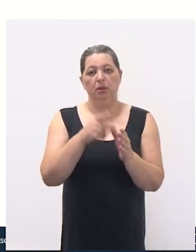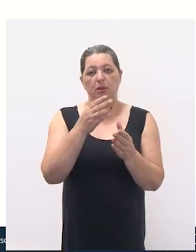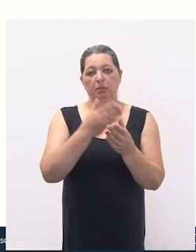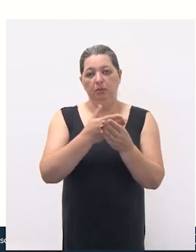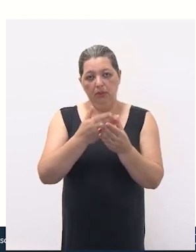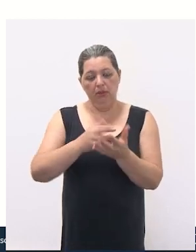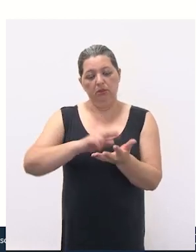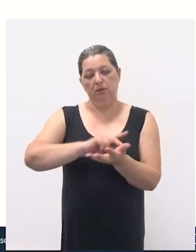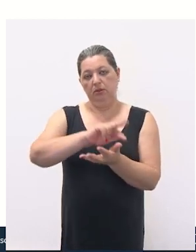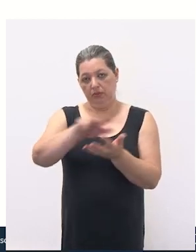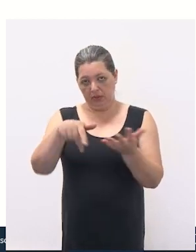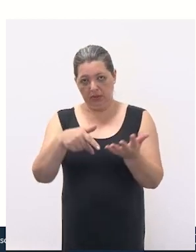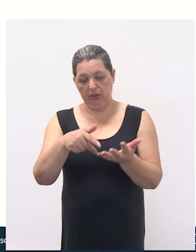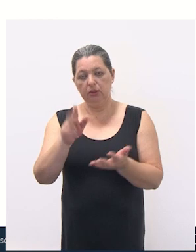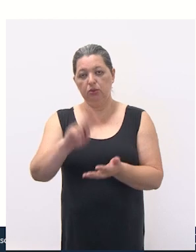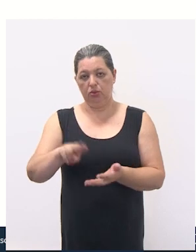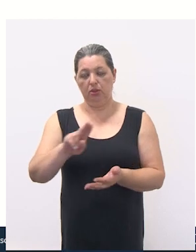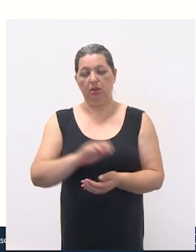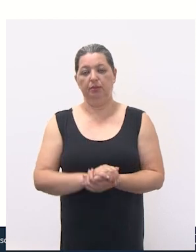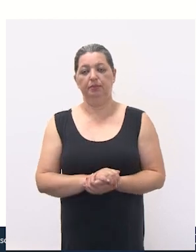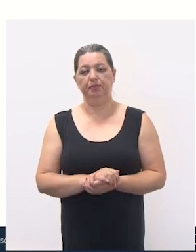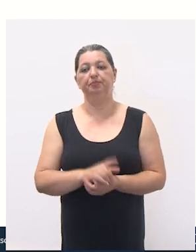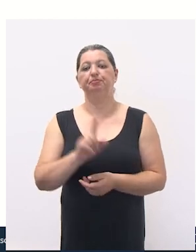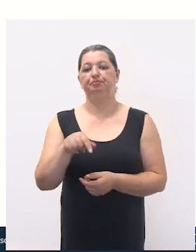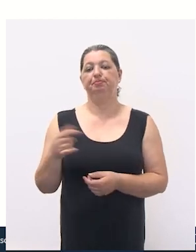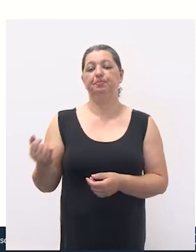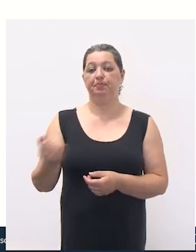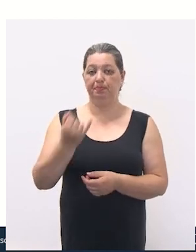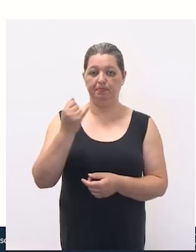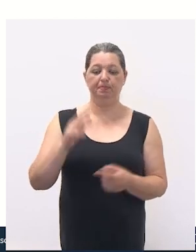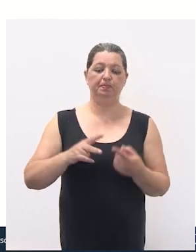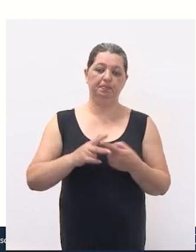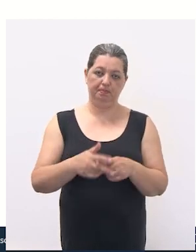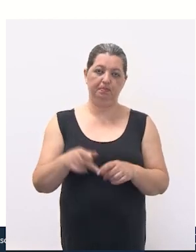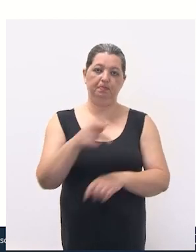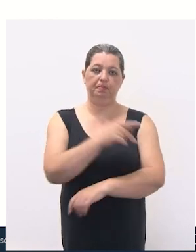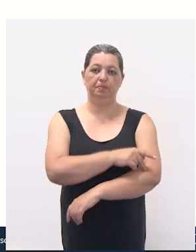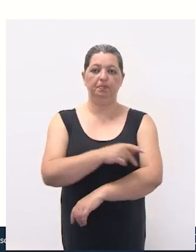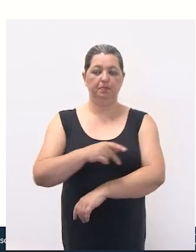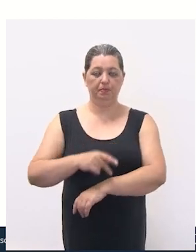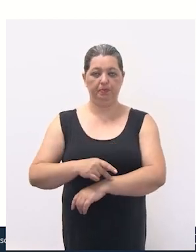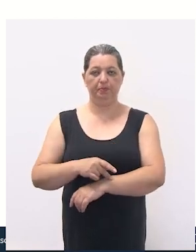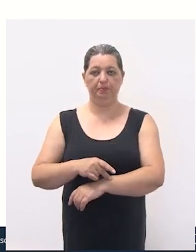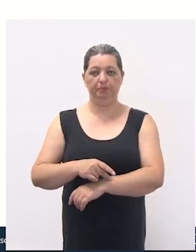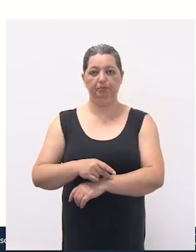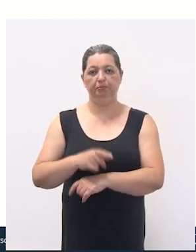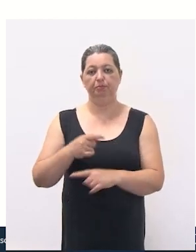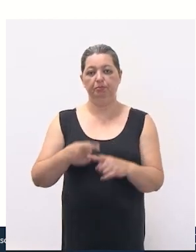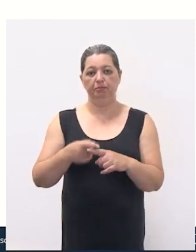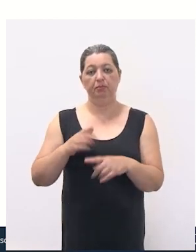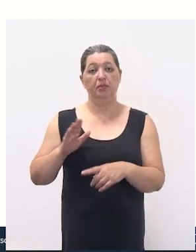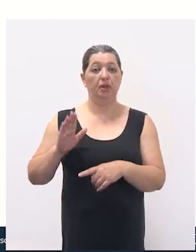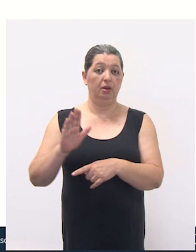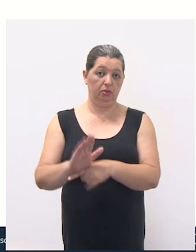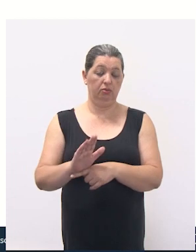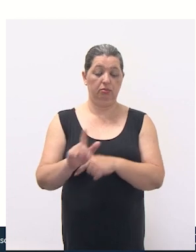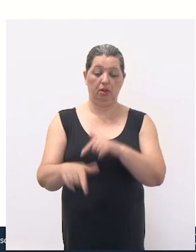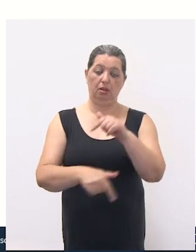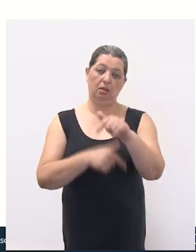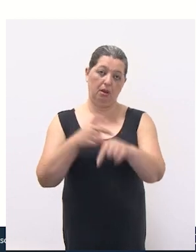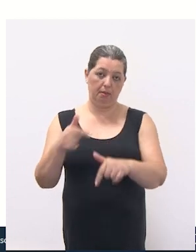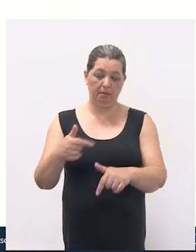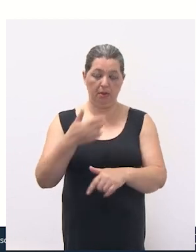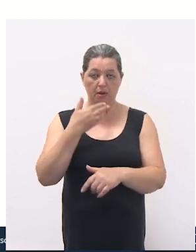que é importante, professores, a gente usar essas ferramentas pedagógicas, né? Porque facilita o nosso trabalho, né? As